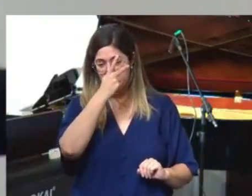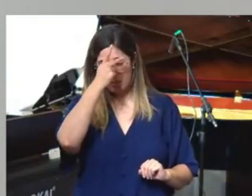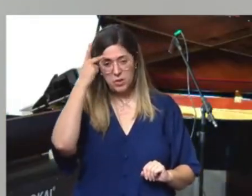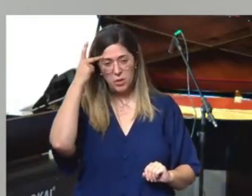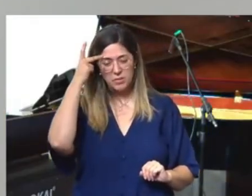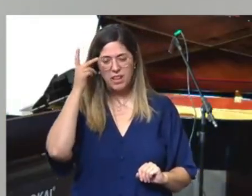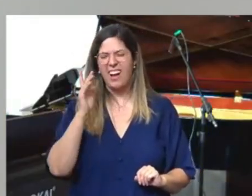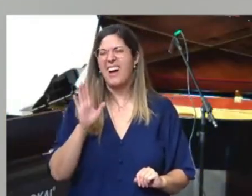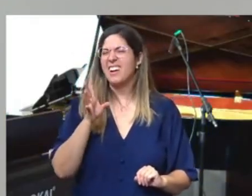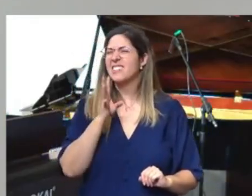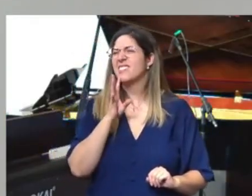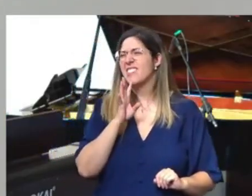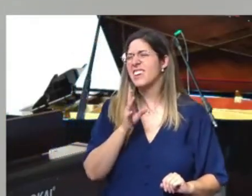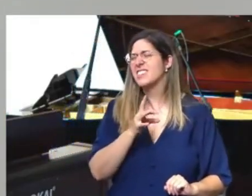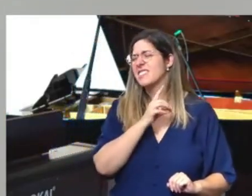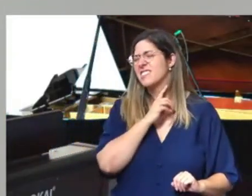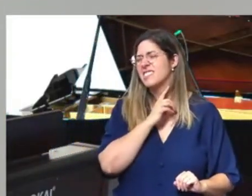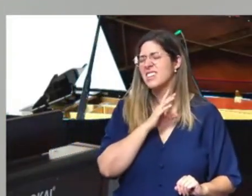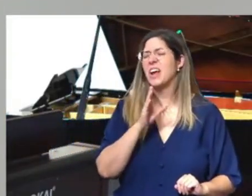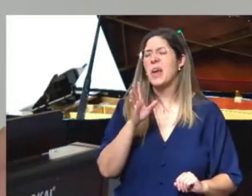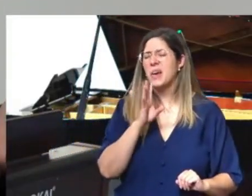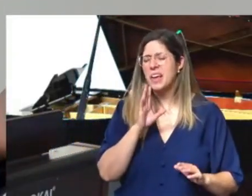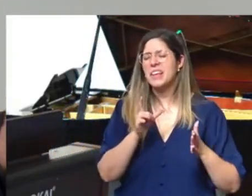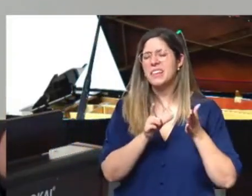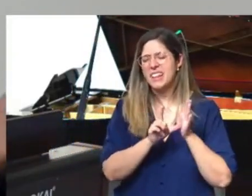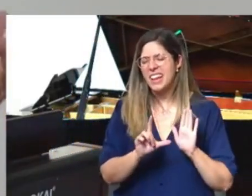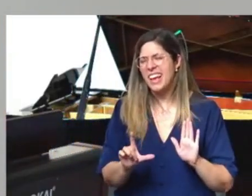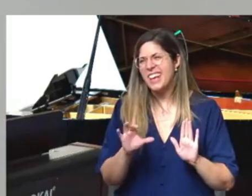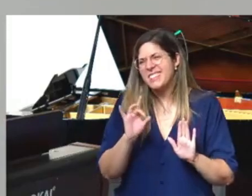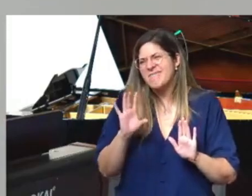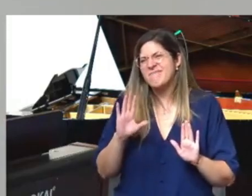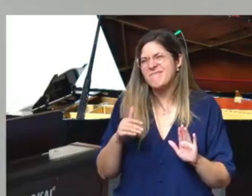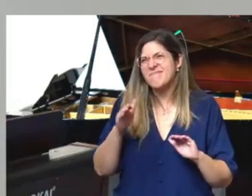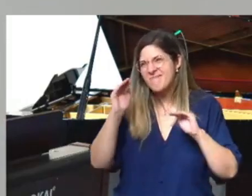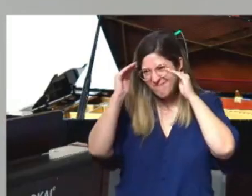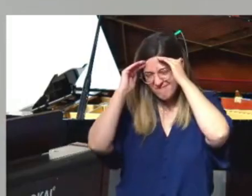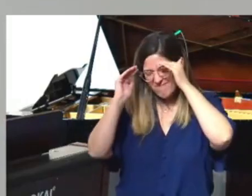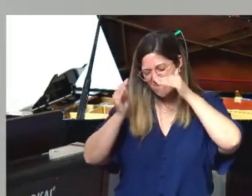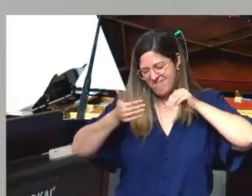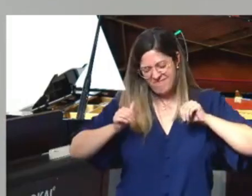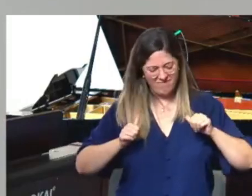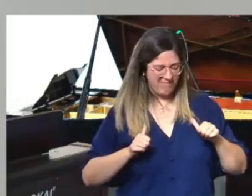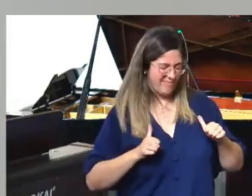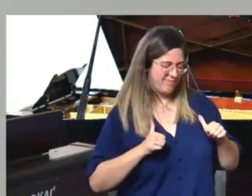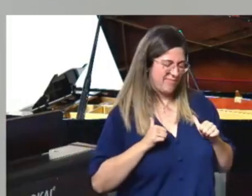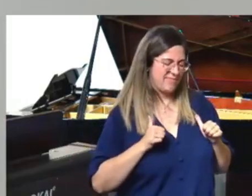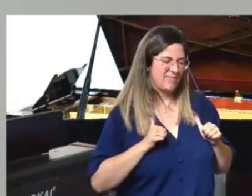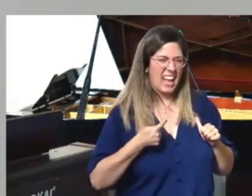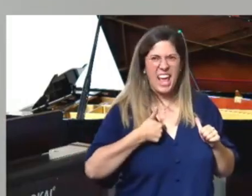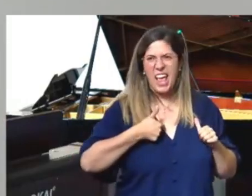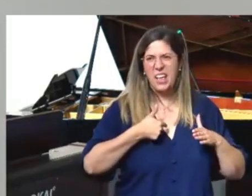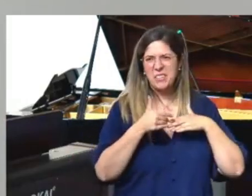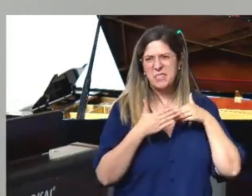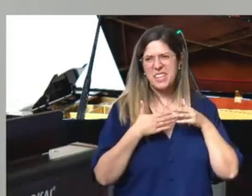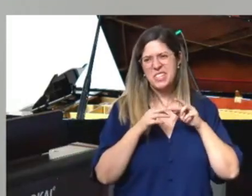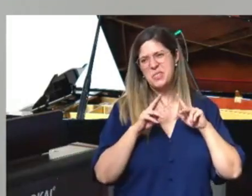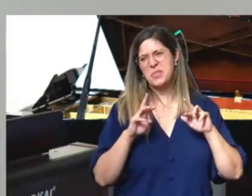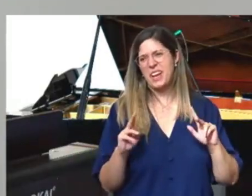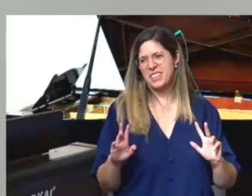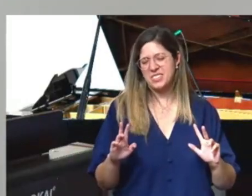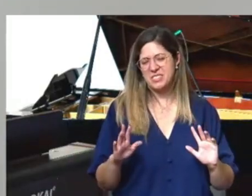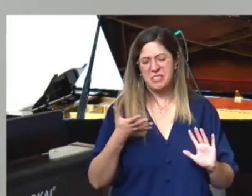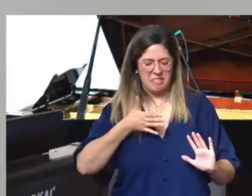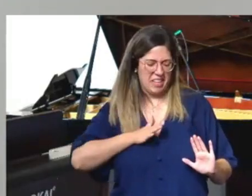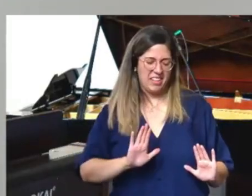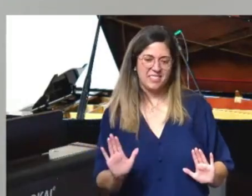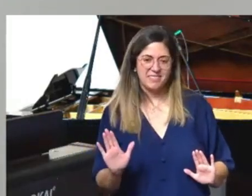conhecemos a boa teologia, mas nada em nossa vida e comportamento é transformado. Existe algo de